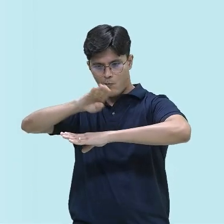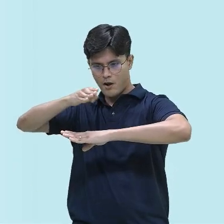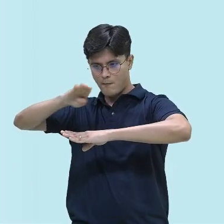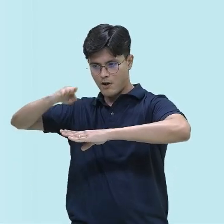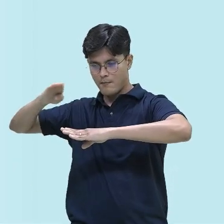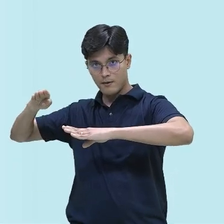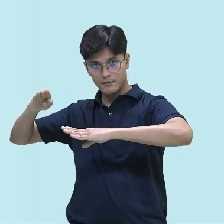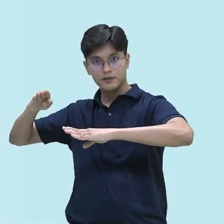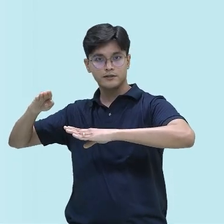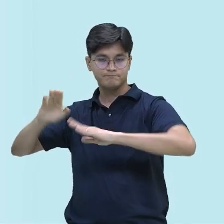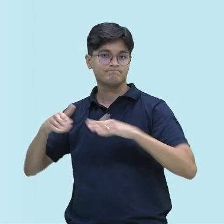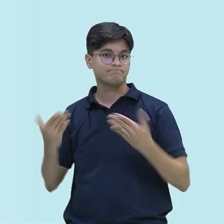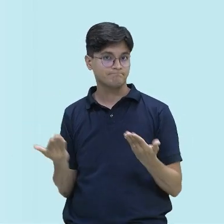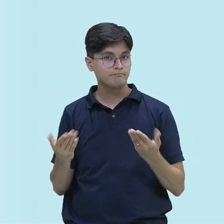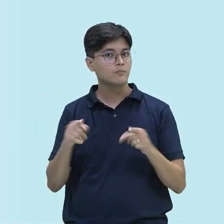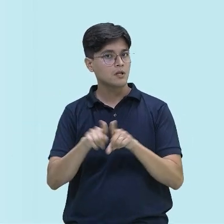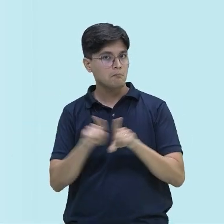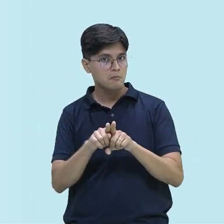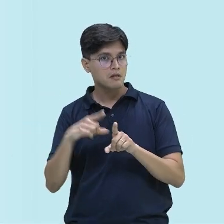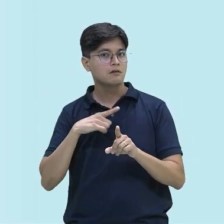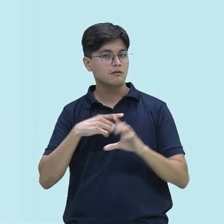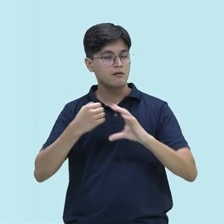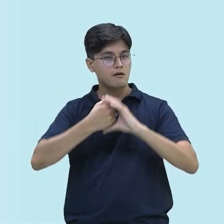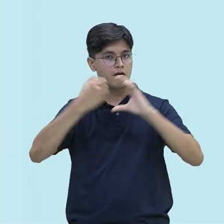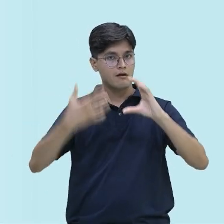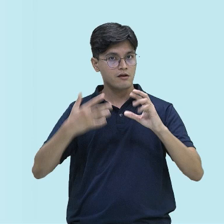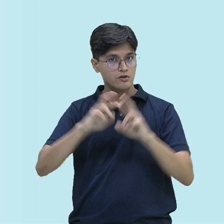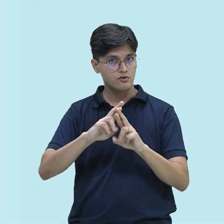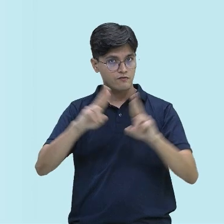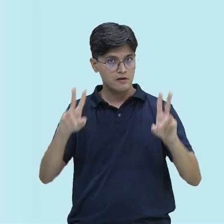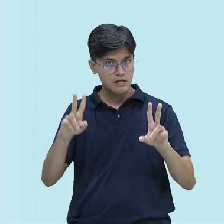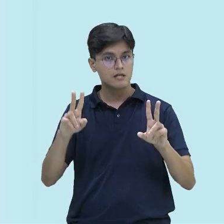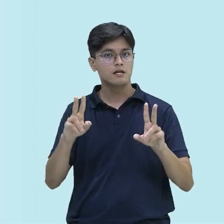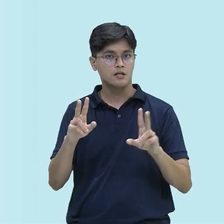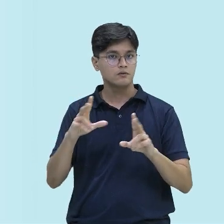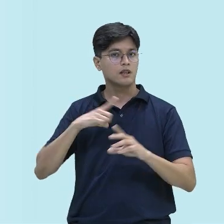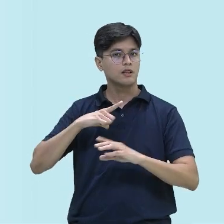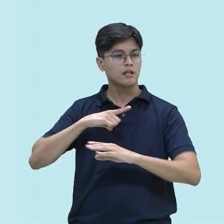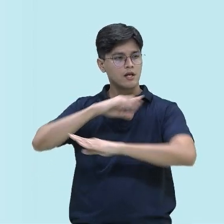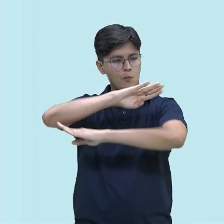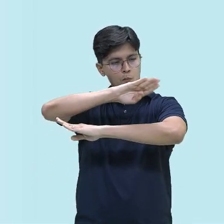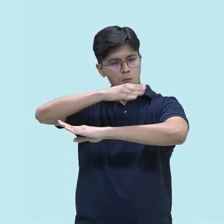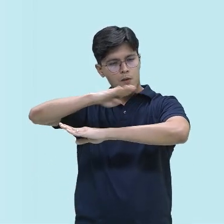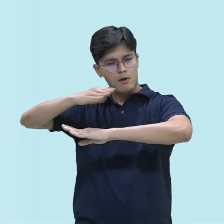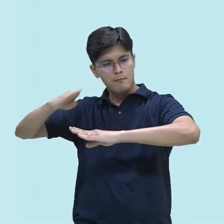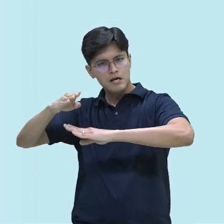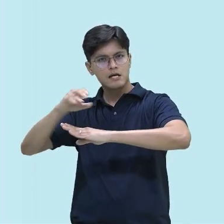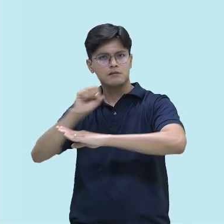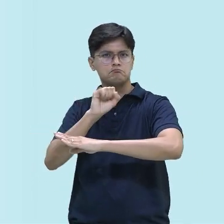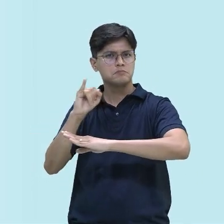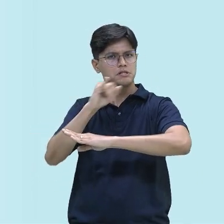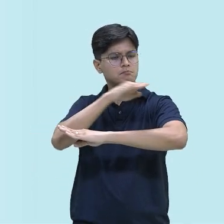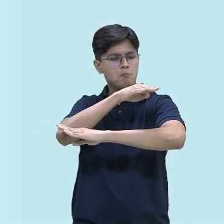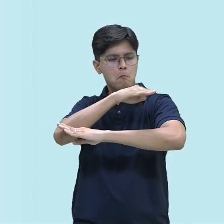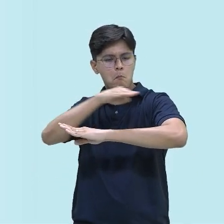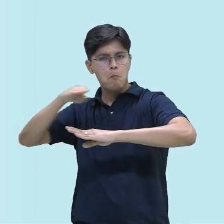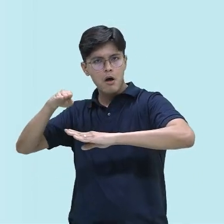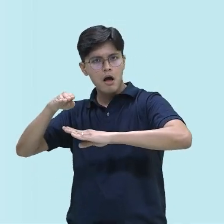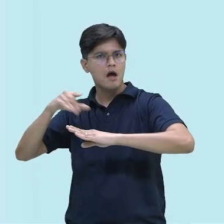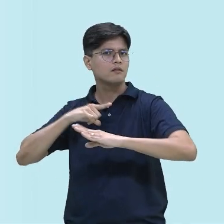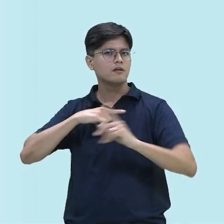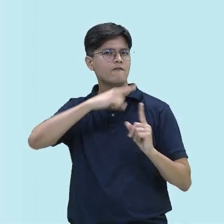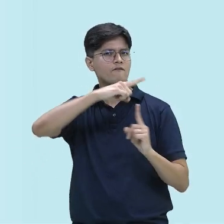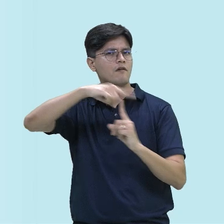tem também uma diferença aí com relação se temos ondulações, se é um relevo mais plano e as outras formas, né?